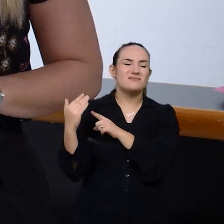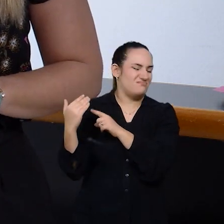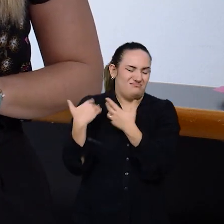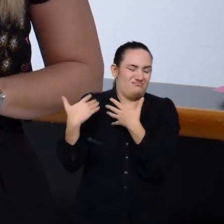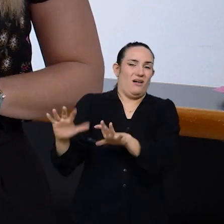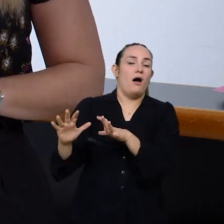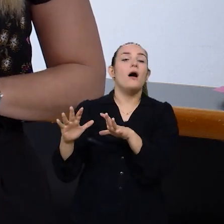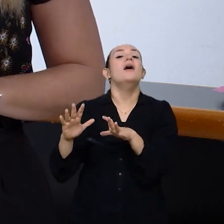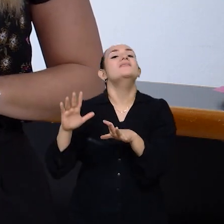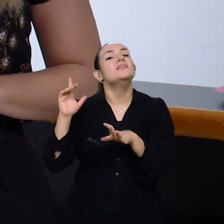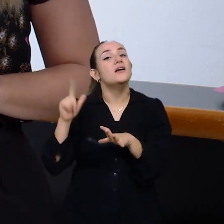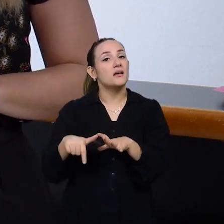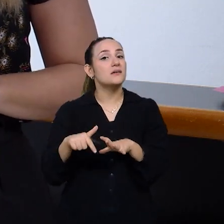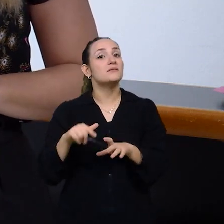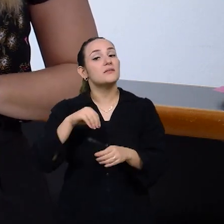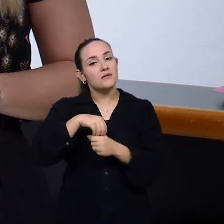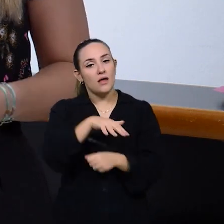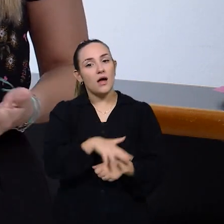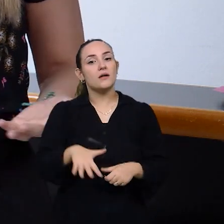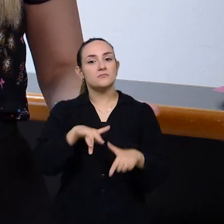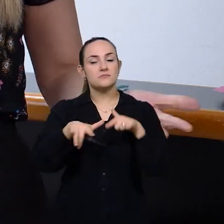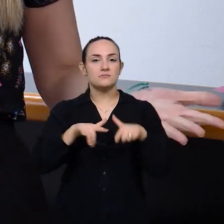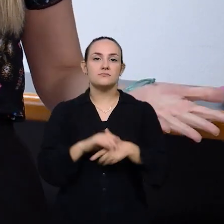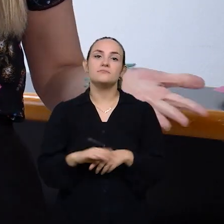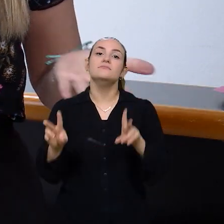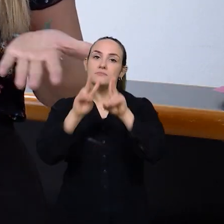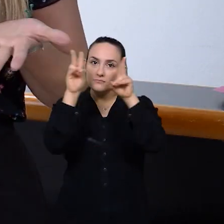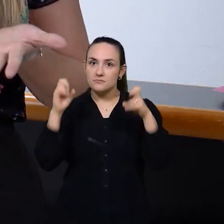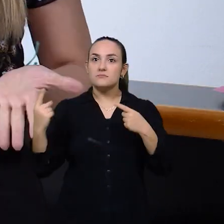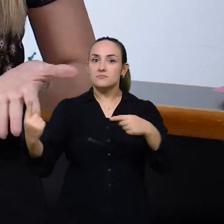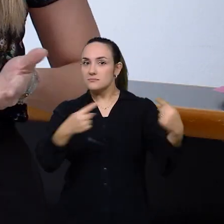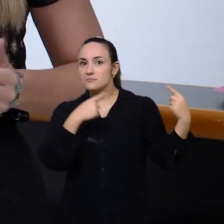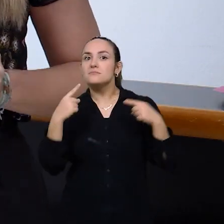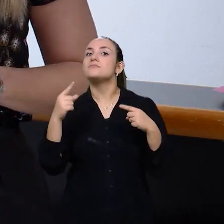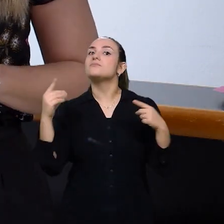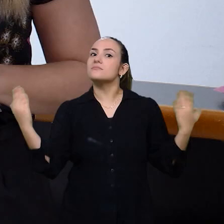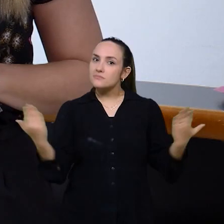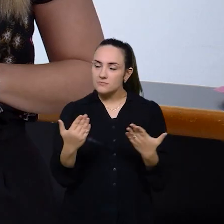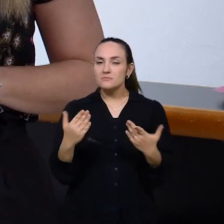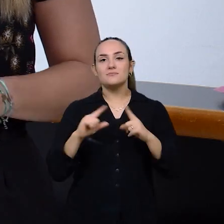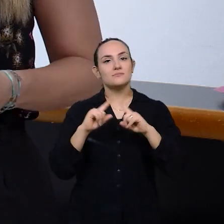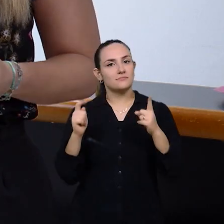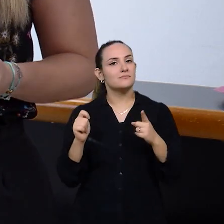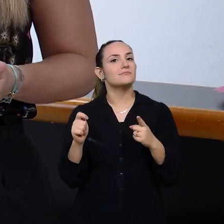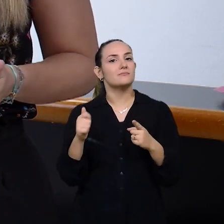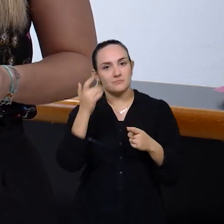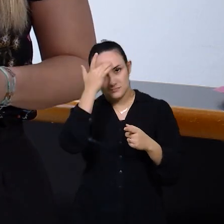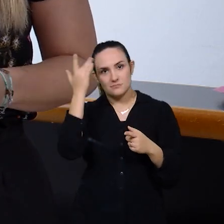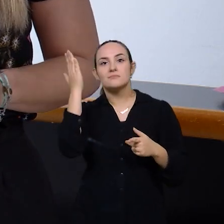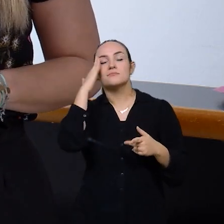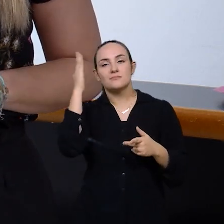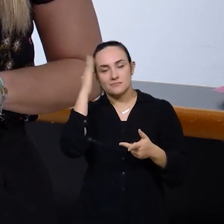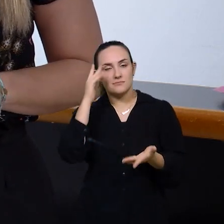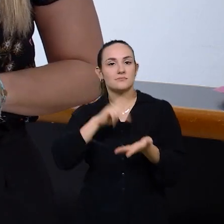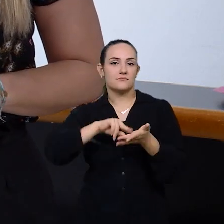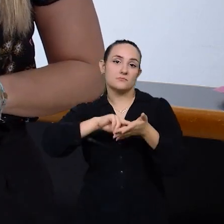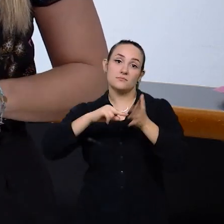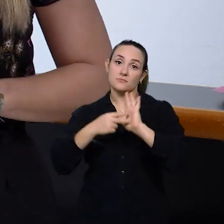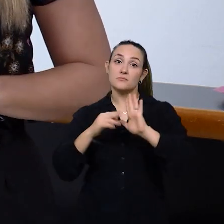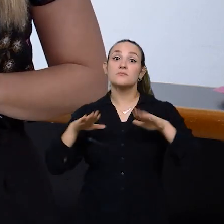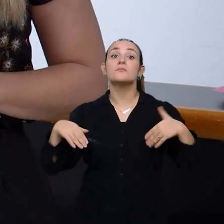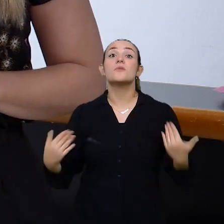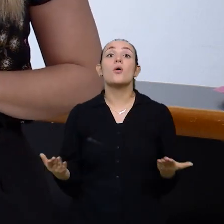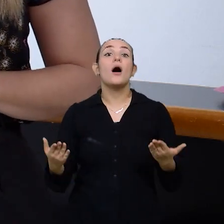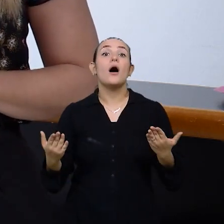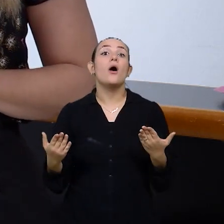e sexual no ambiente de trabalho? Apesar de o tema ser muito discutido no momento, poucas pessoas conhecem o